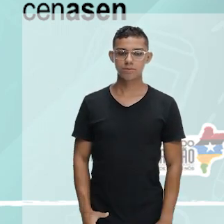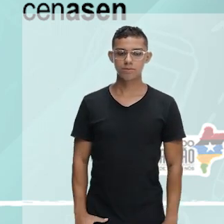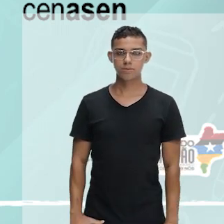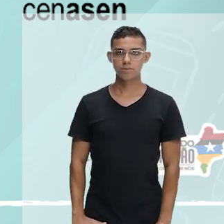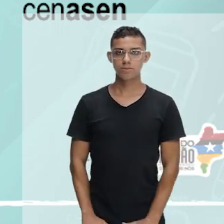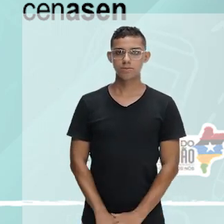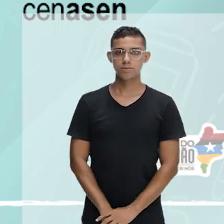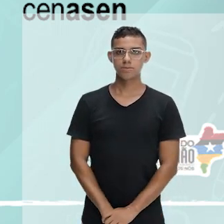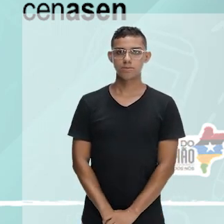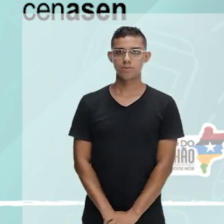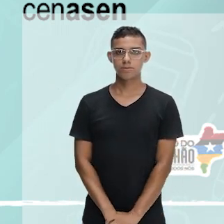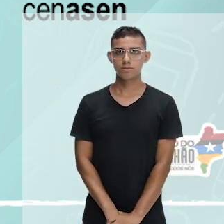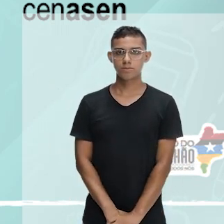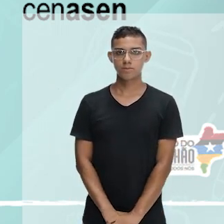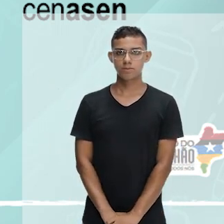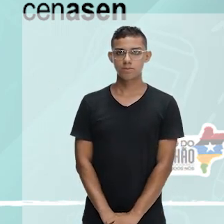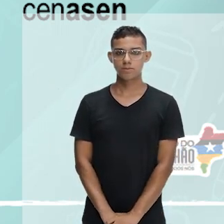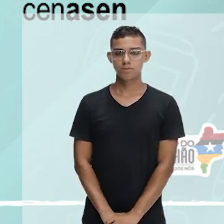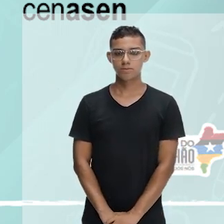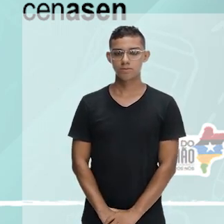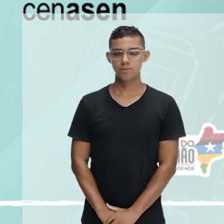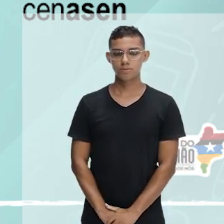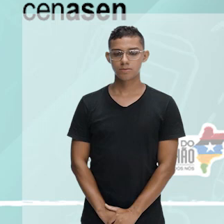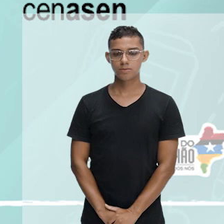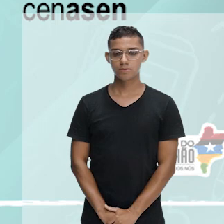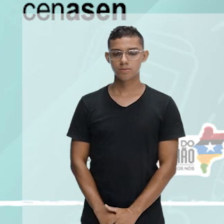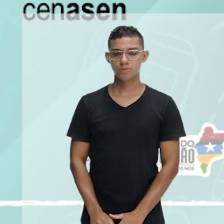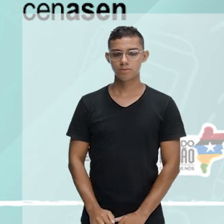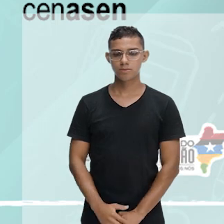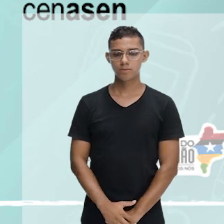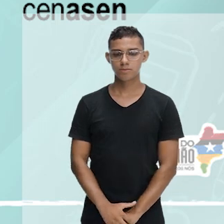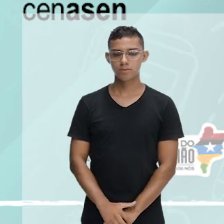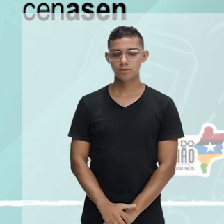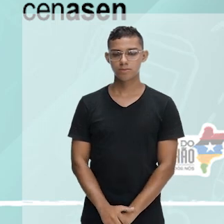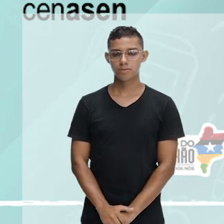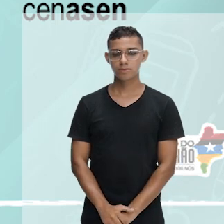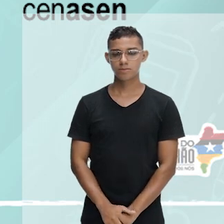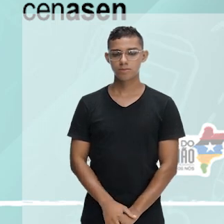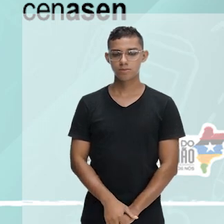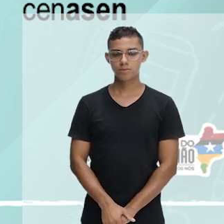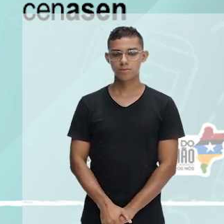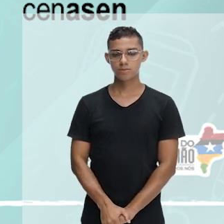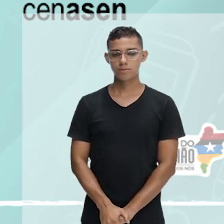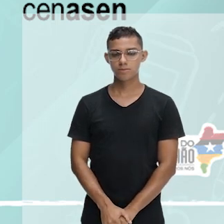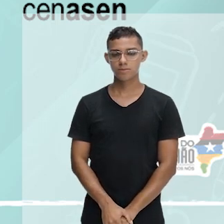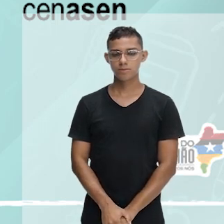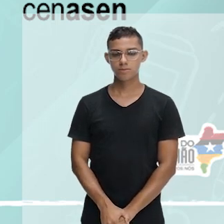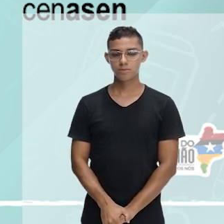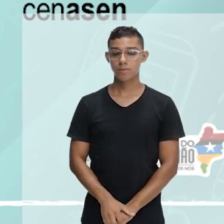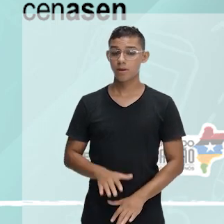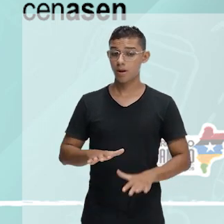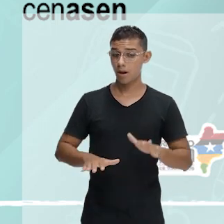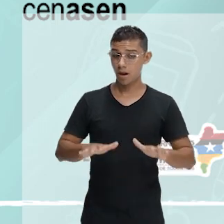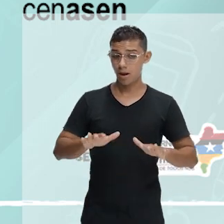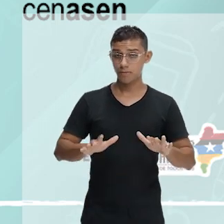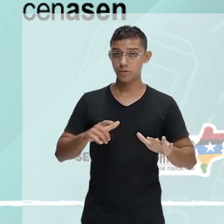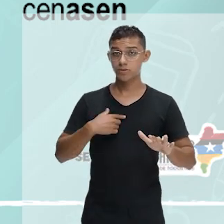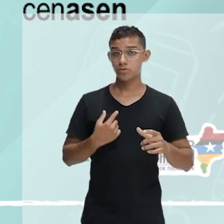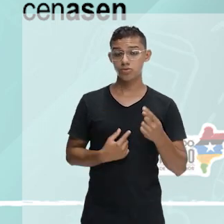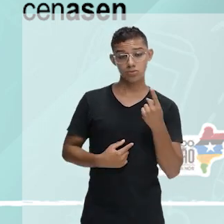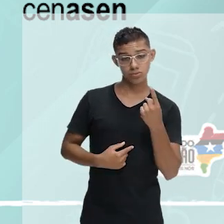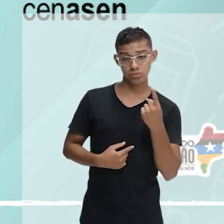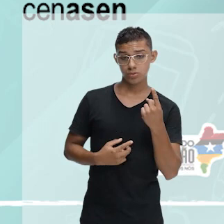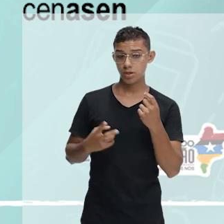llamases, él cantase, nosotros cenássemos. Observe que eu peguei uma de cada